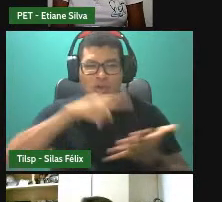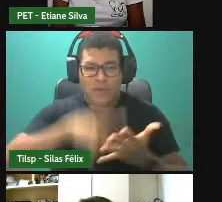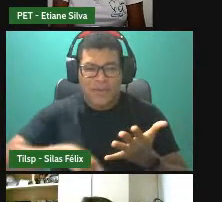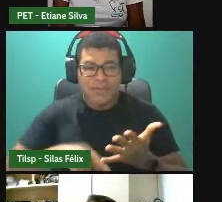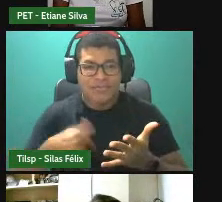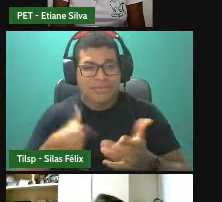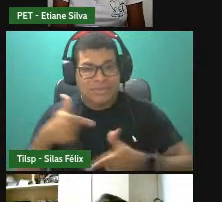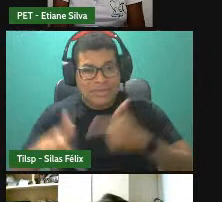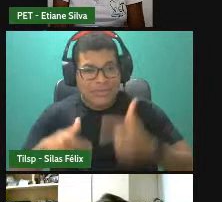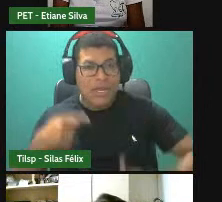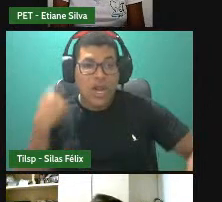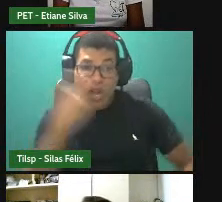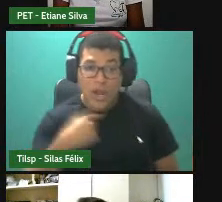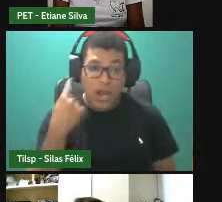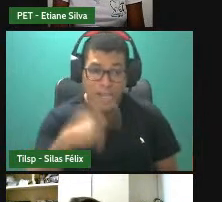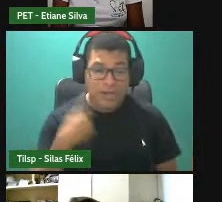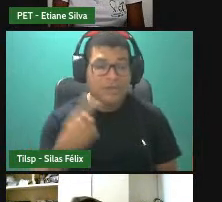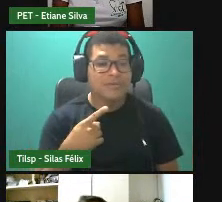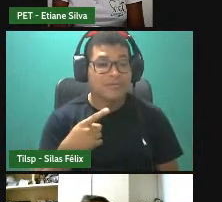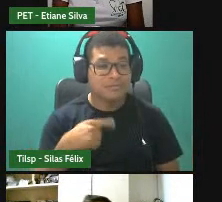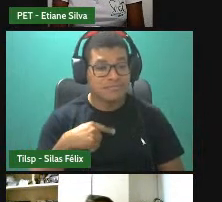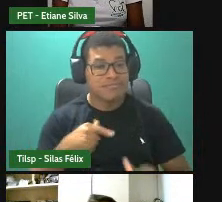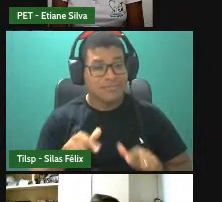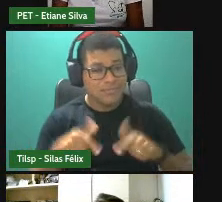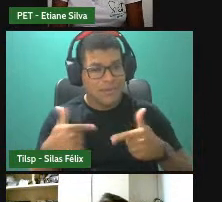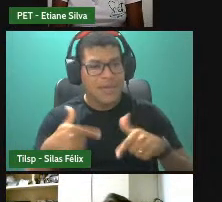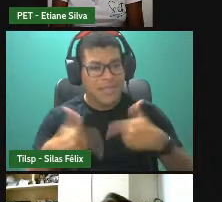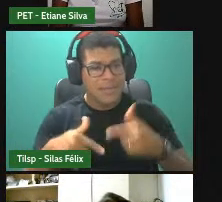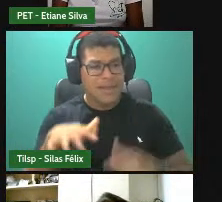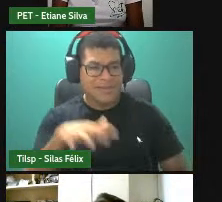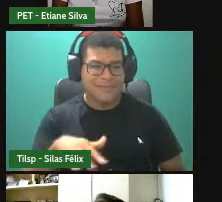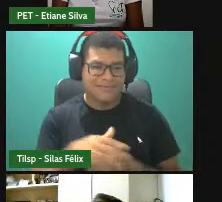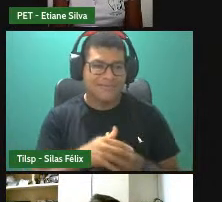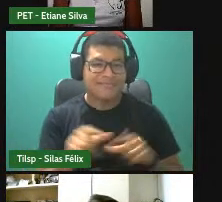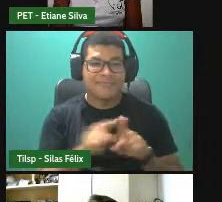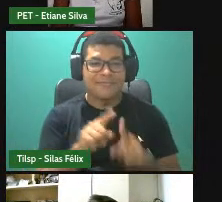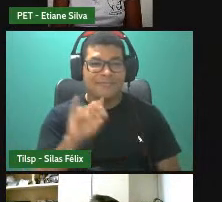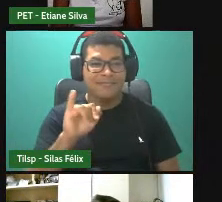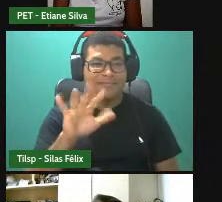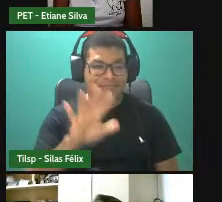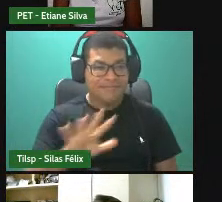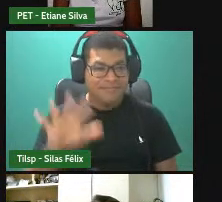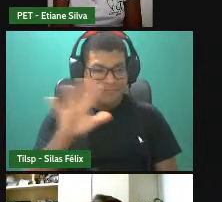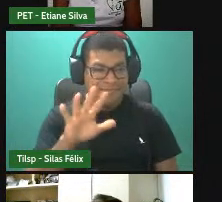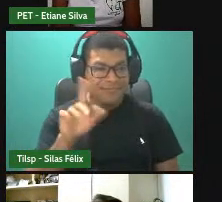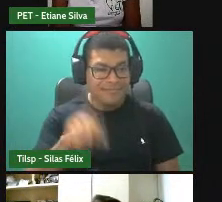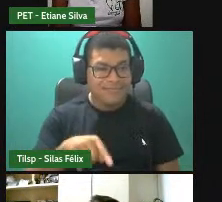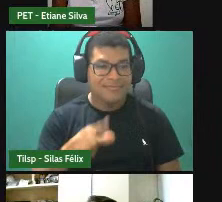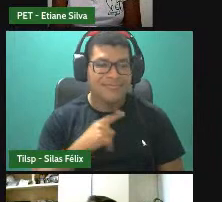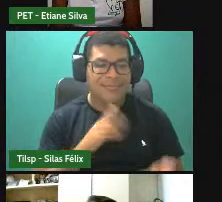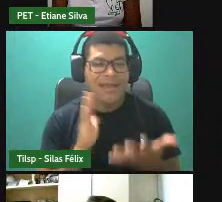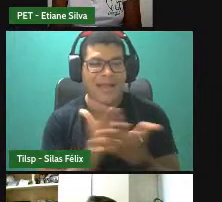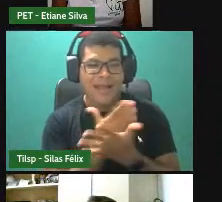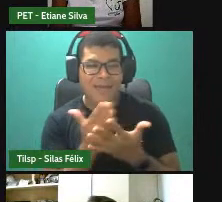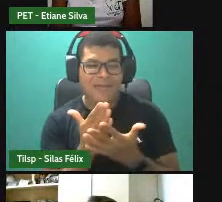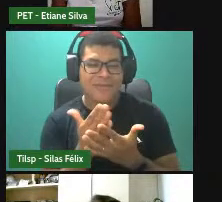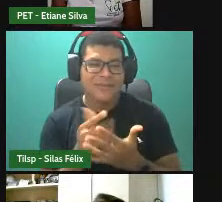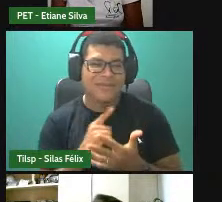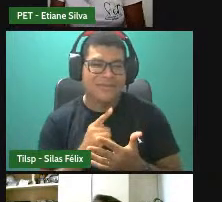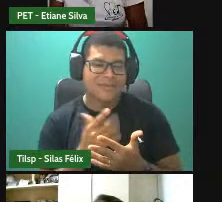ali em atuar nessa área. E uma outra brincadeira com a imagem, né? Esse daqui eram umas figurinhas que a gente